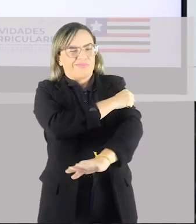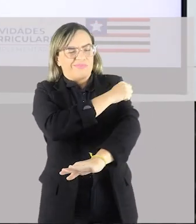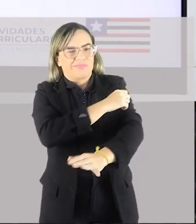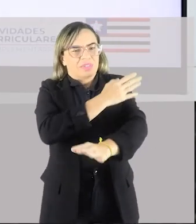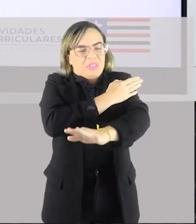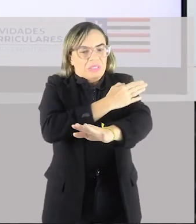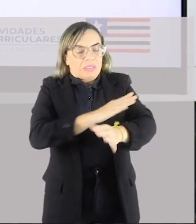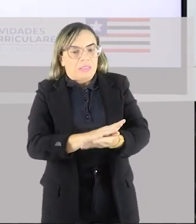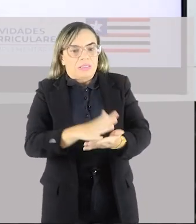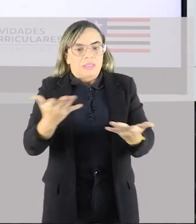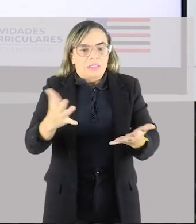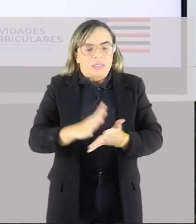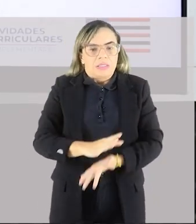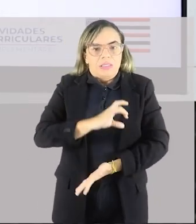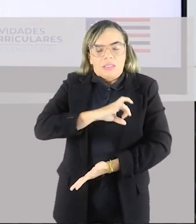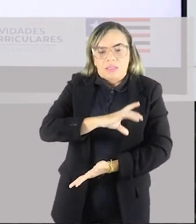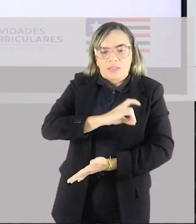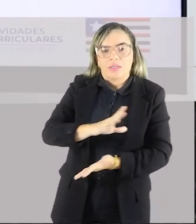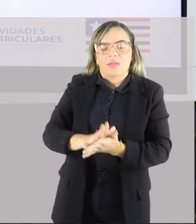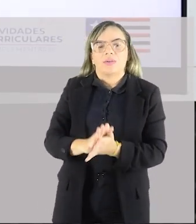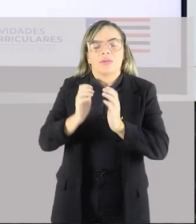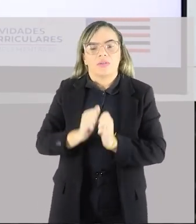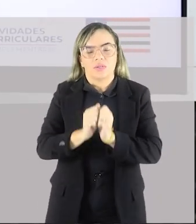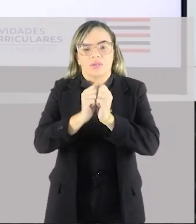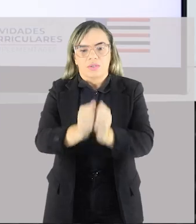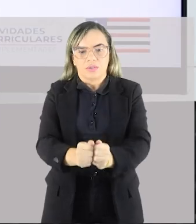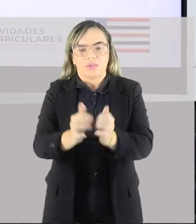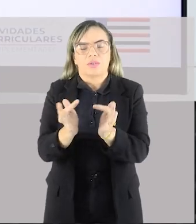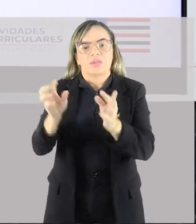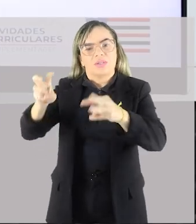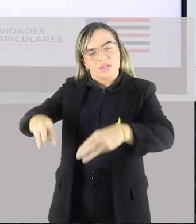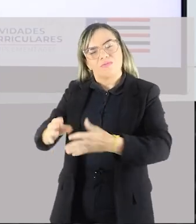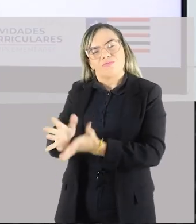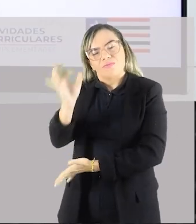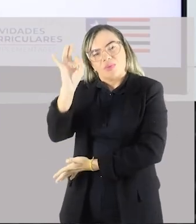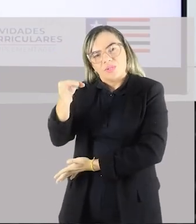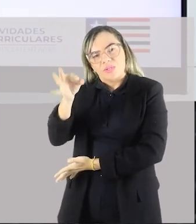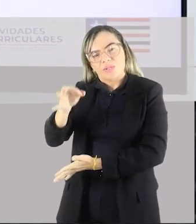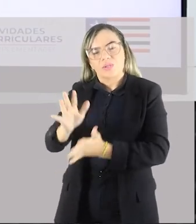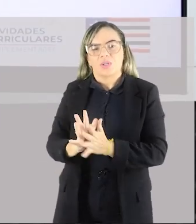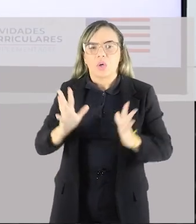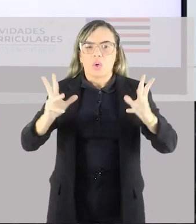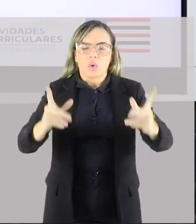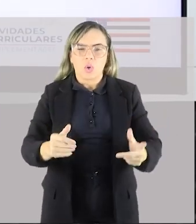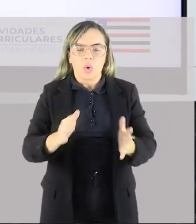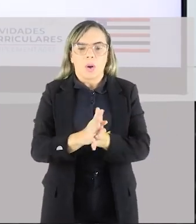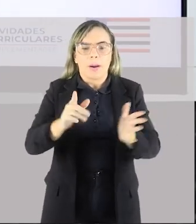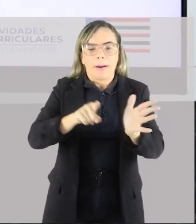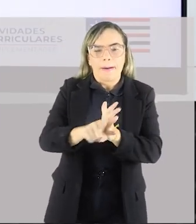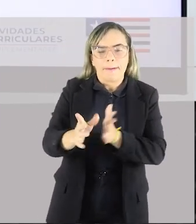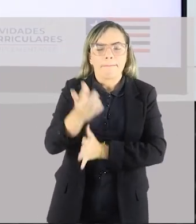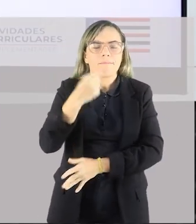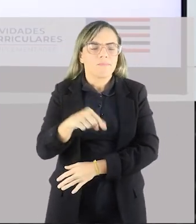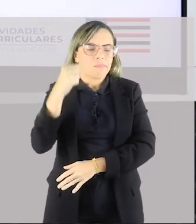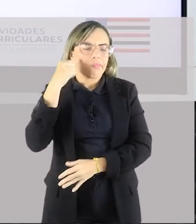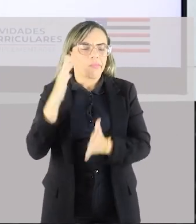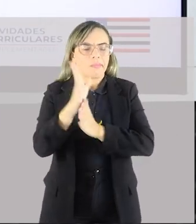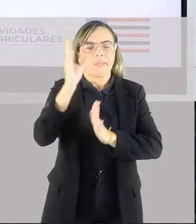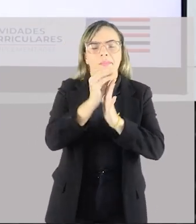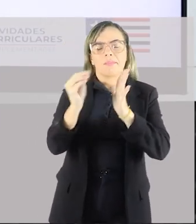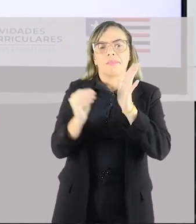costumam se assustar, mas fica comigo até o final que você vai com certeza aí tirar todas as suas dúvidas sobre esse